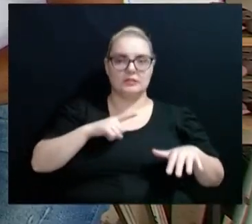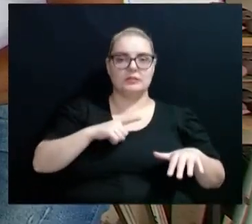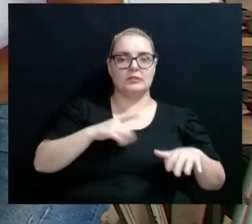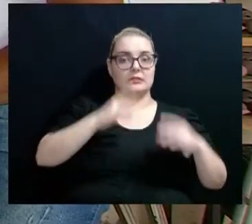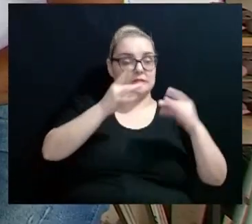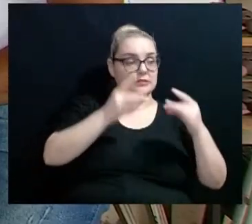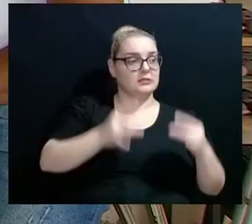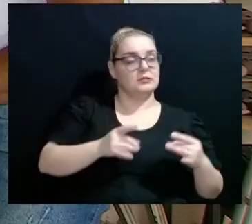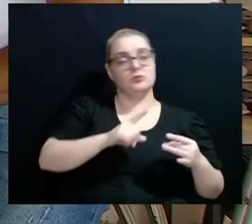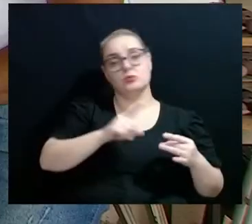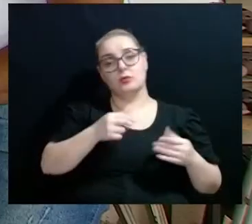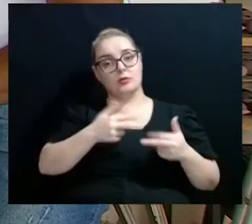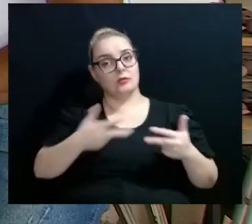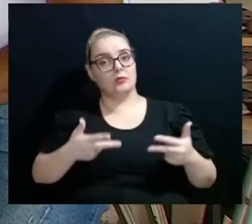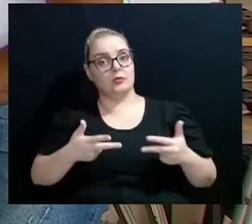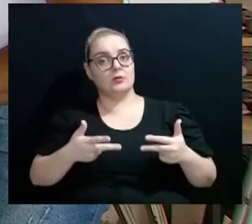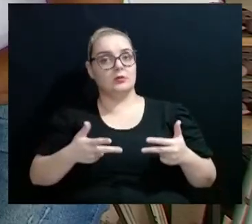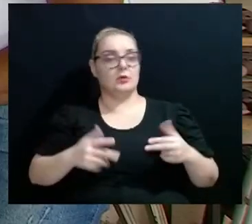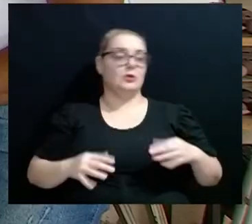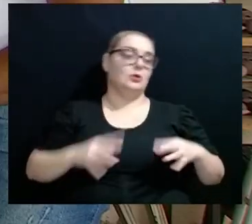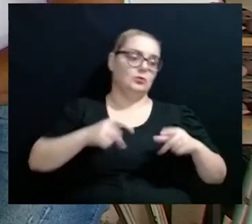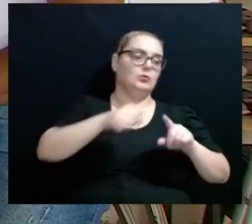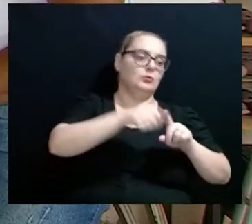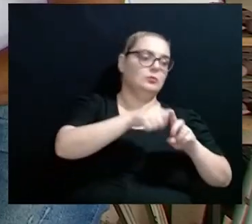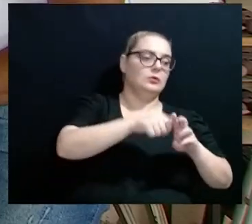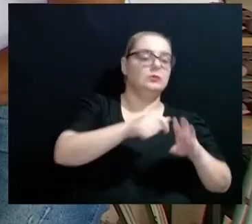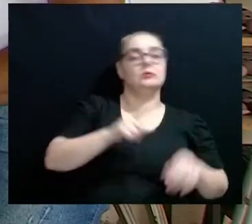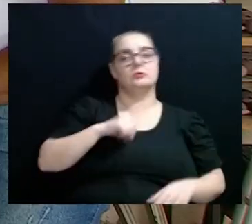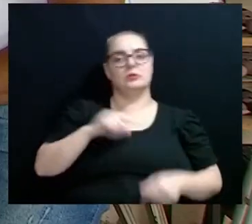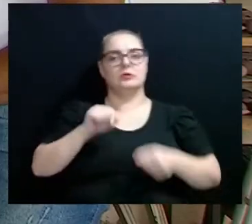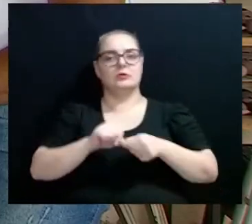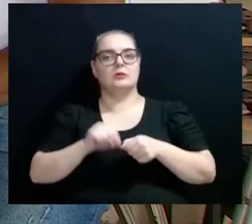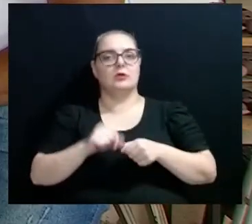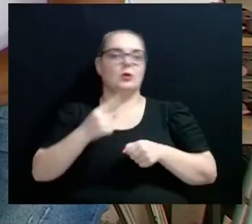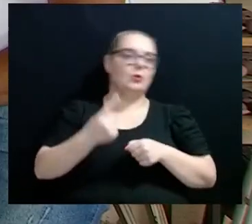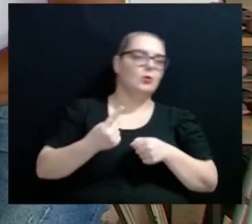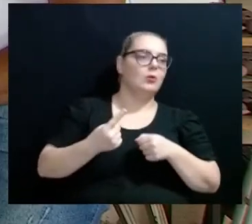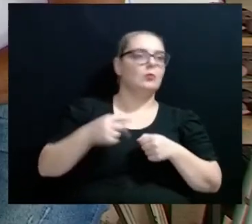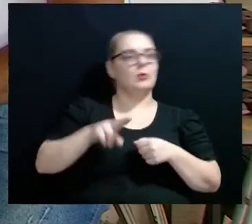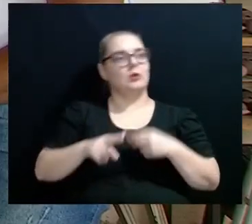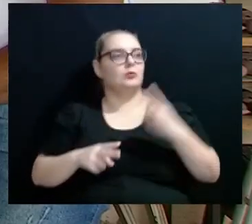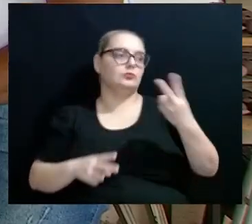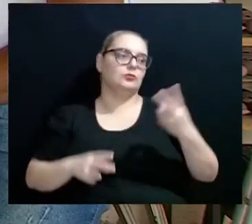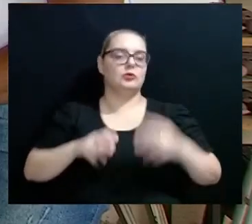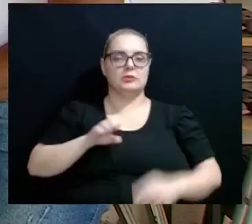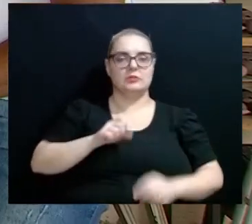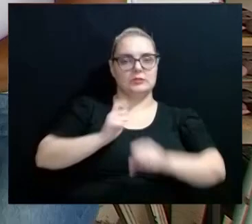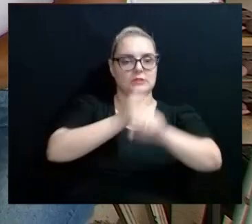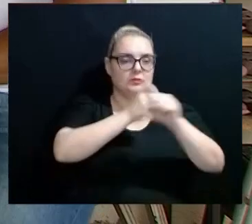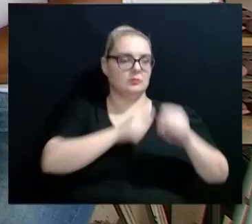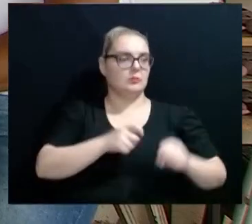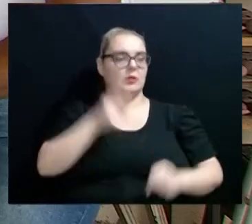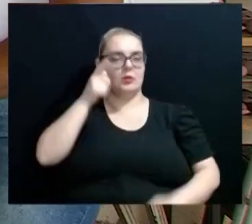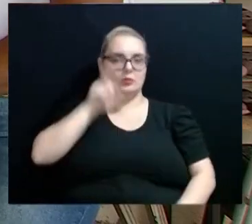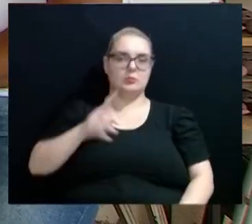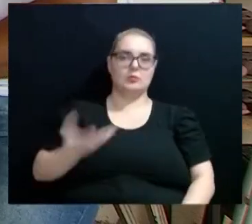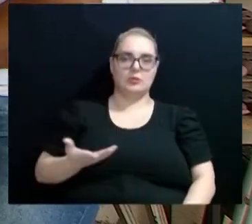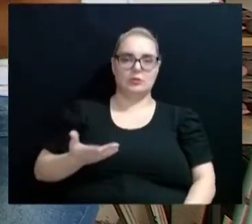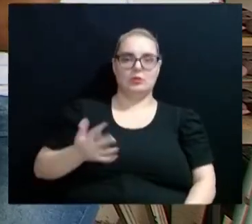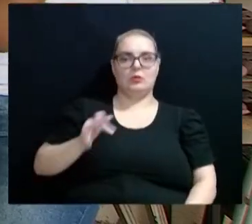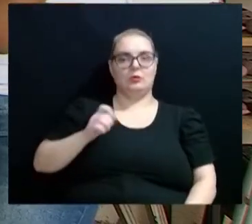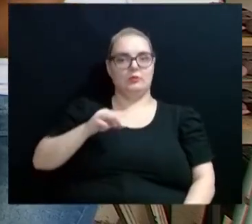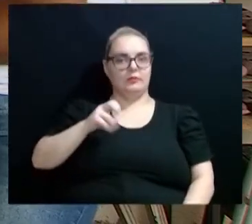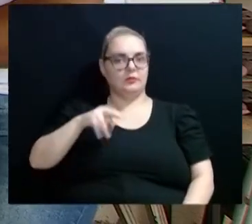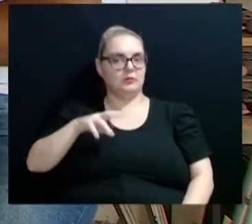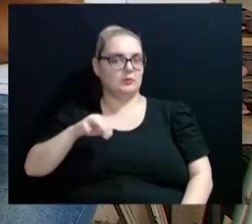planejar dentro desse segmento que ele tem essa peculiaridade? Não Uhum. é algo que você fala, ó, todo mês eu tenho que fazer uma